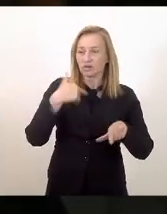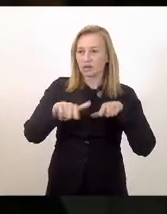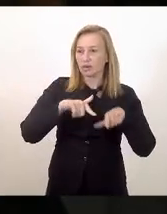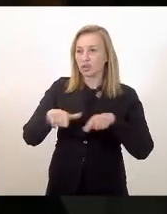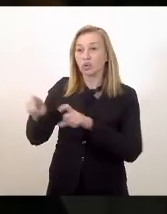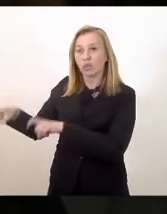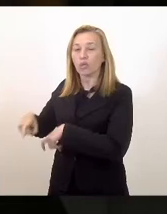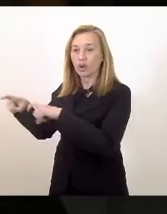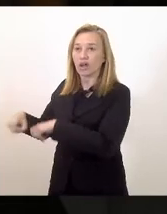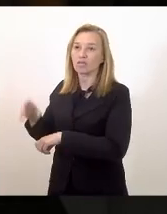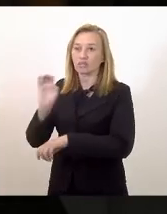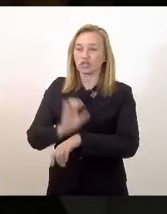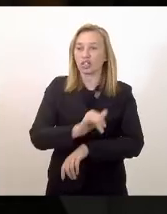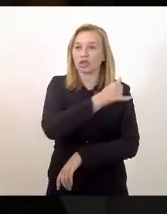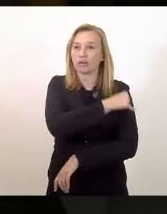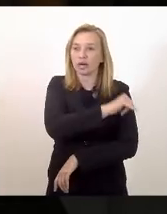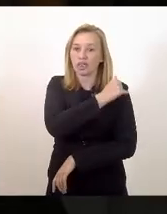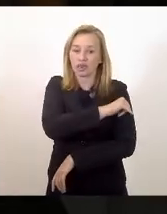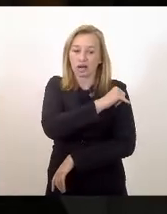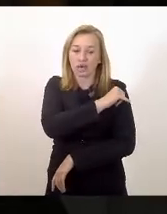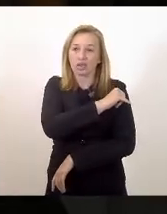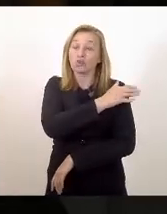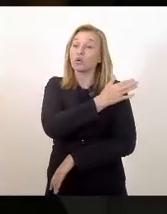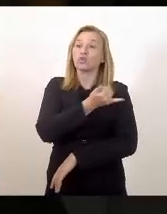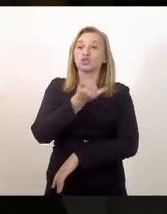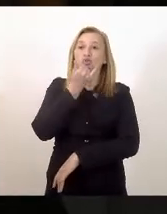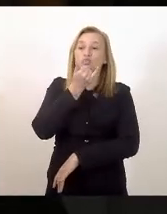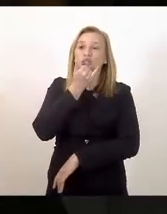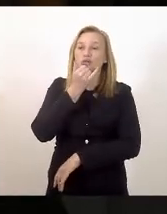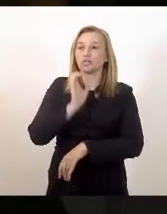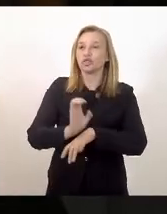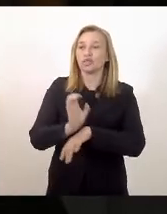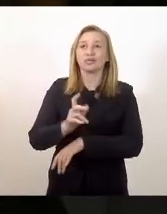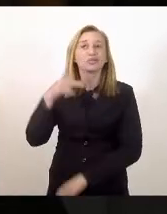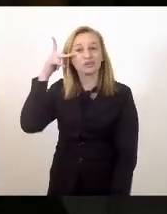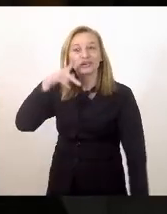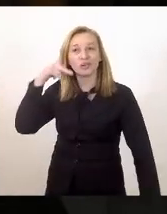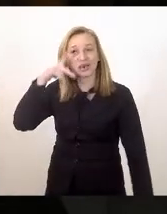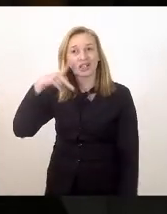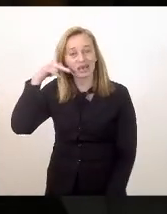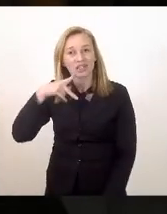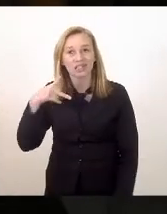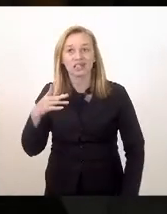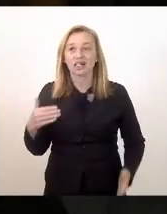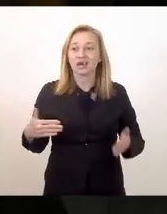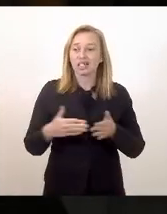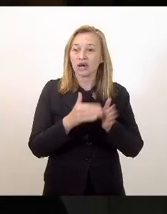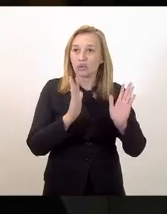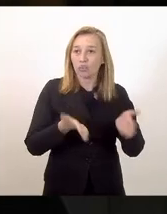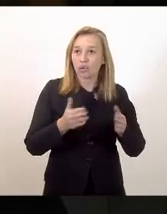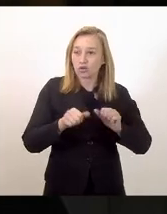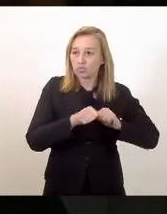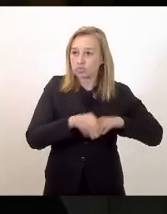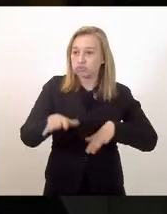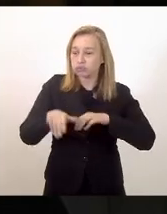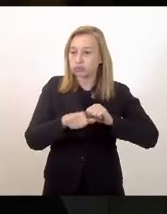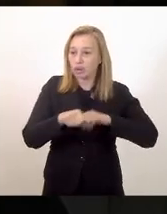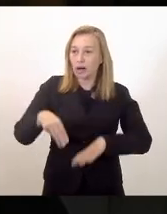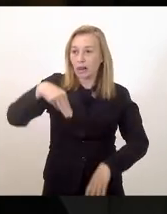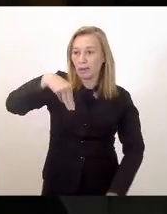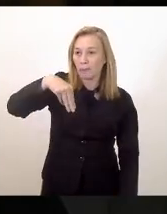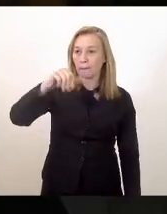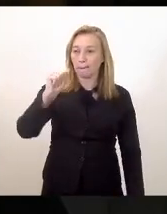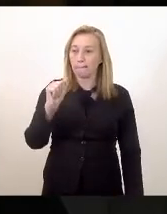que, inclusive, sua trajetória, sua luta, seu legado inspirou e inspira até hoje a Marcha das Margaridas, que foi instituída a partir de